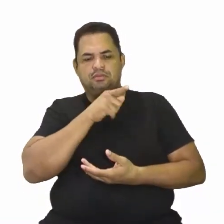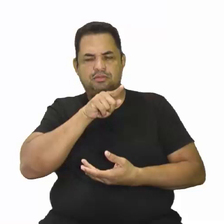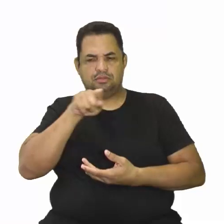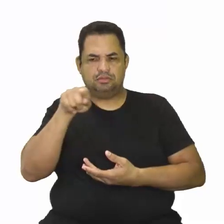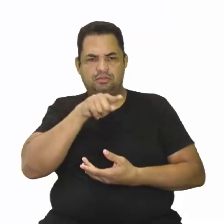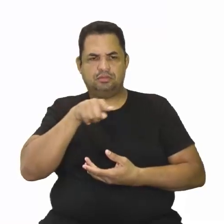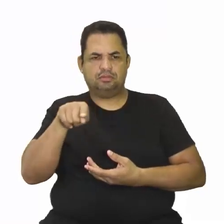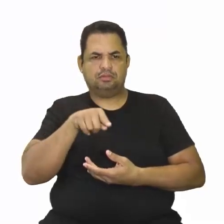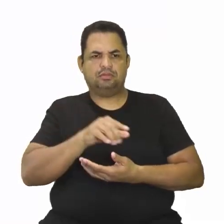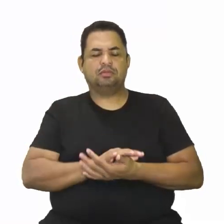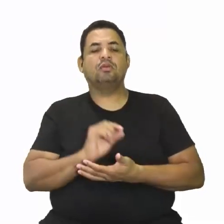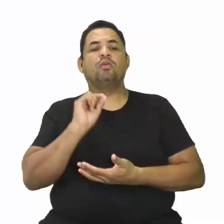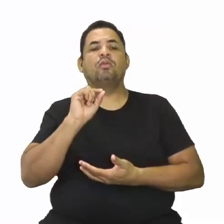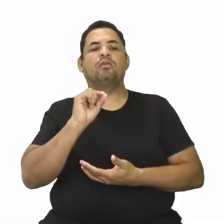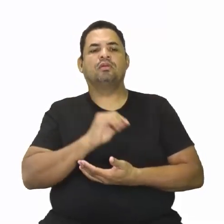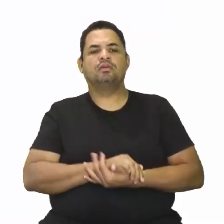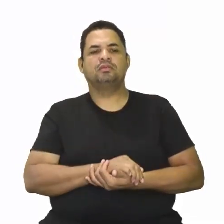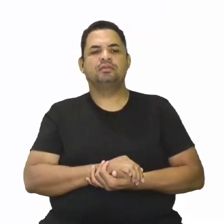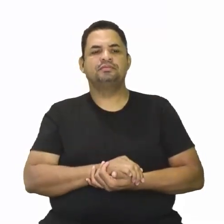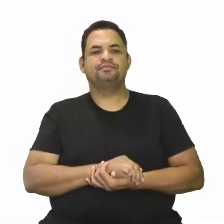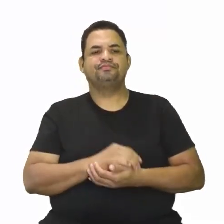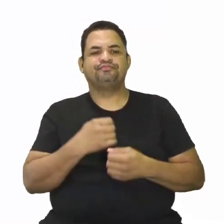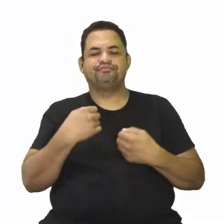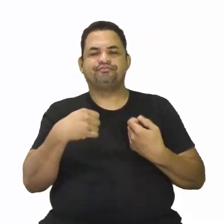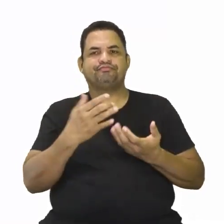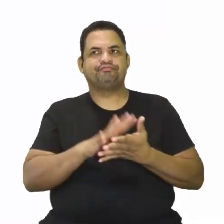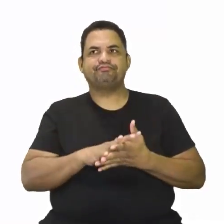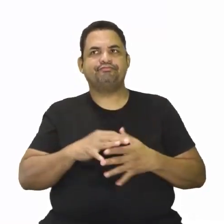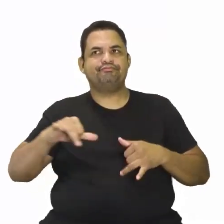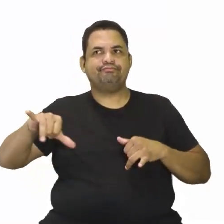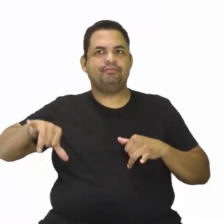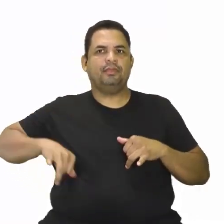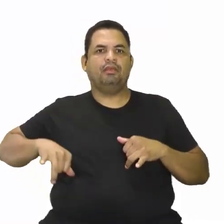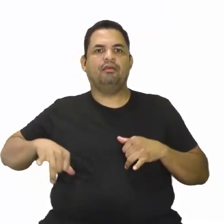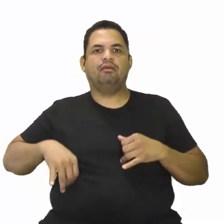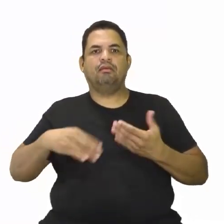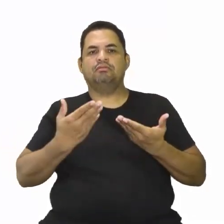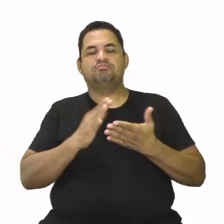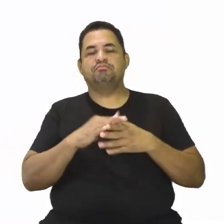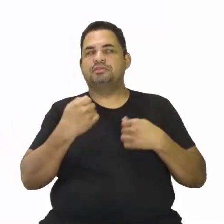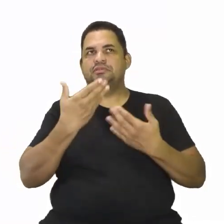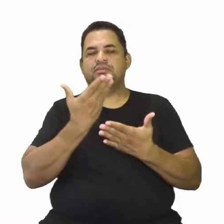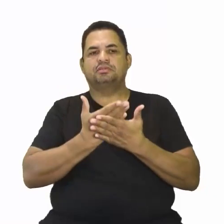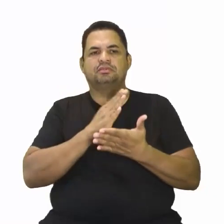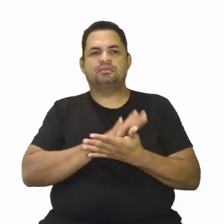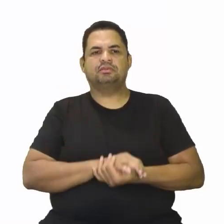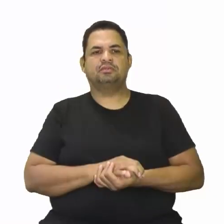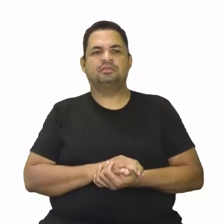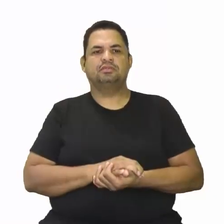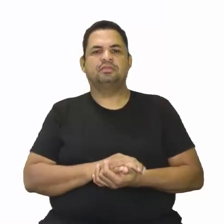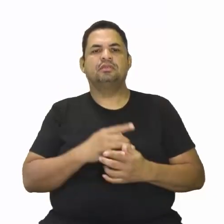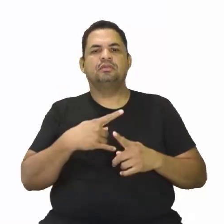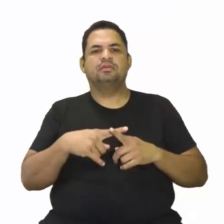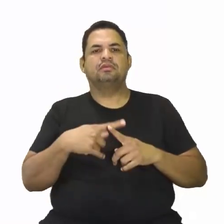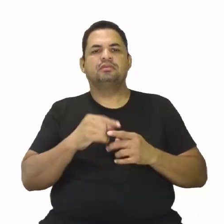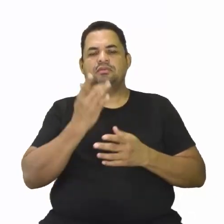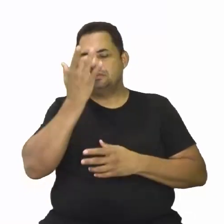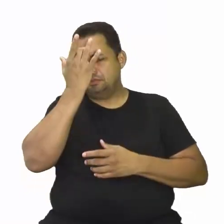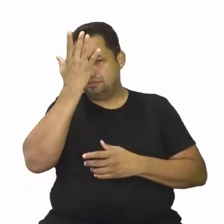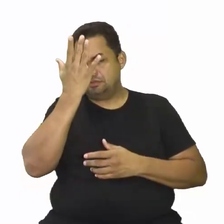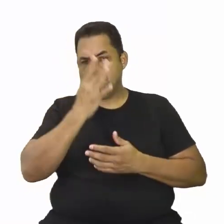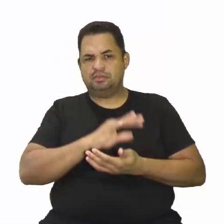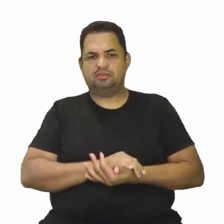sublinhadas são o quê? Nem precisa sofrer, não é? Nem precisava interpretar se quisesse, porque tá tão